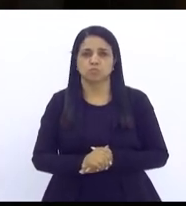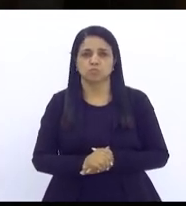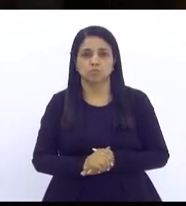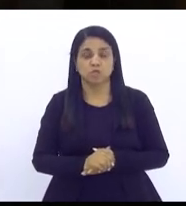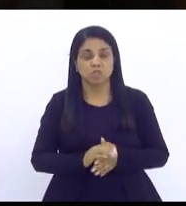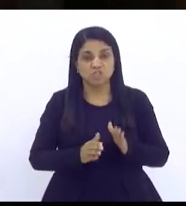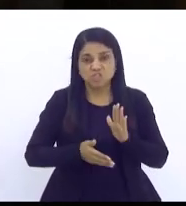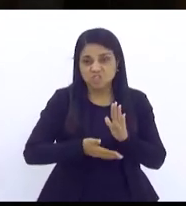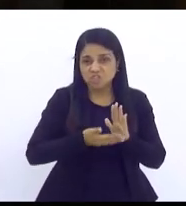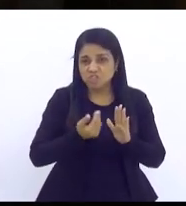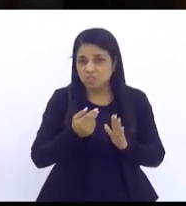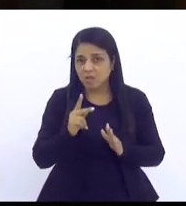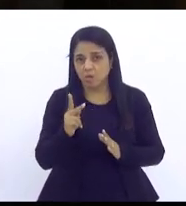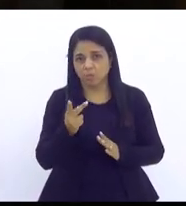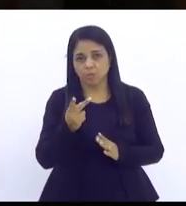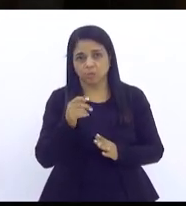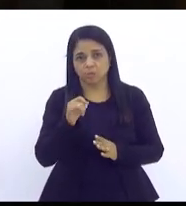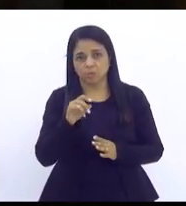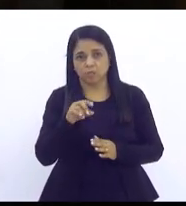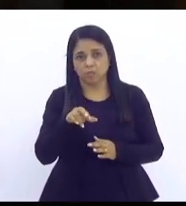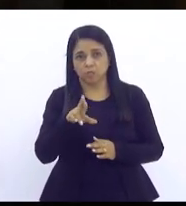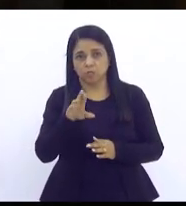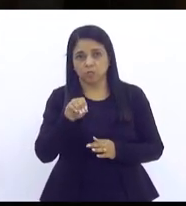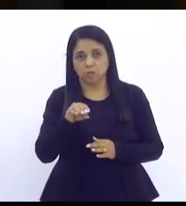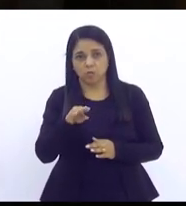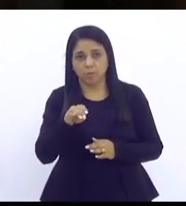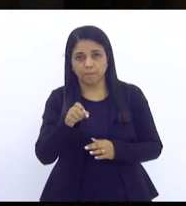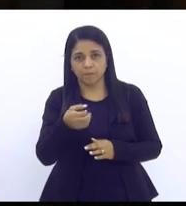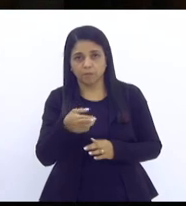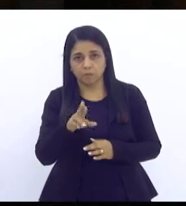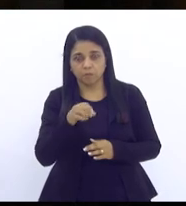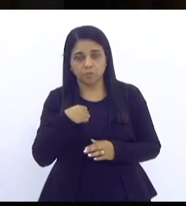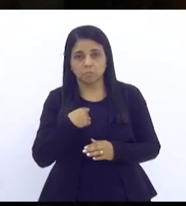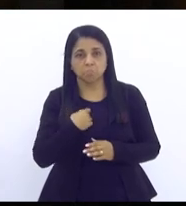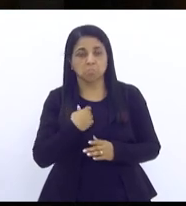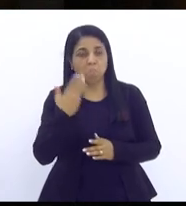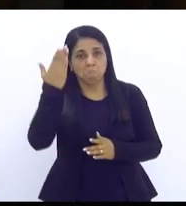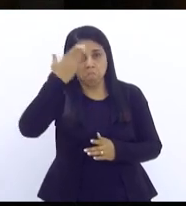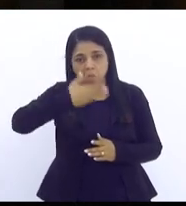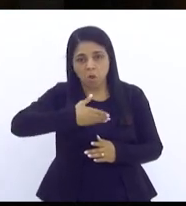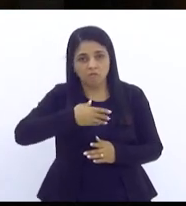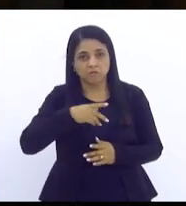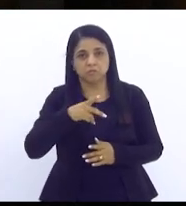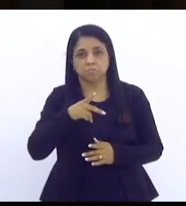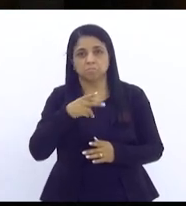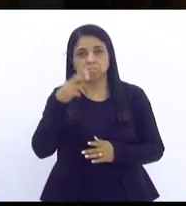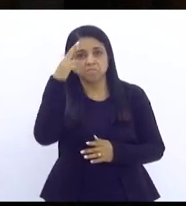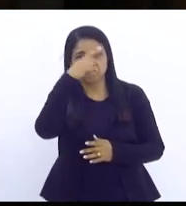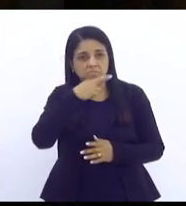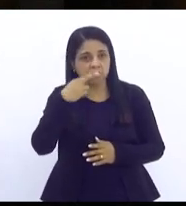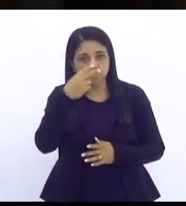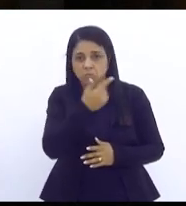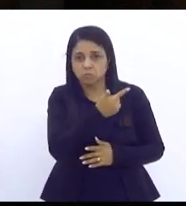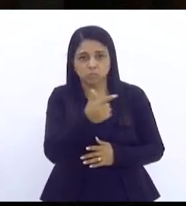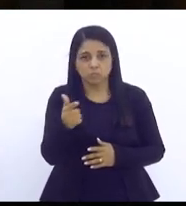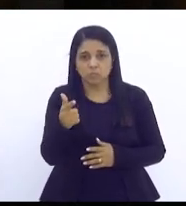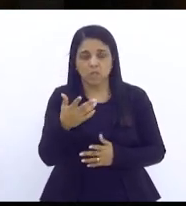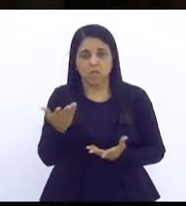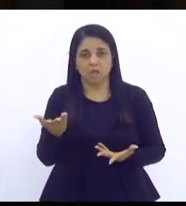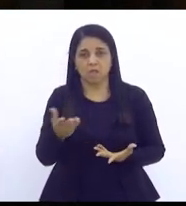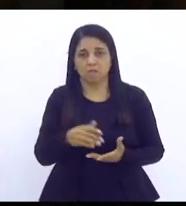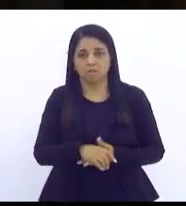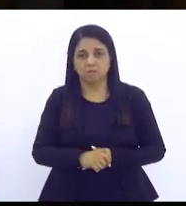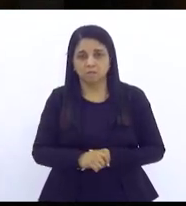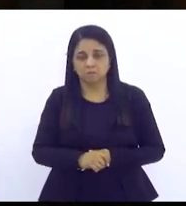retirar um hidrômetro sem ter prova sequer de uma perícia que há constrangimento. De modo